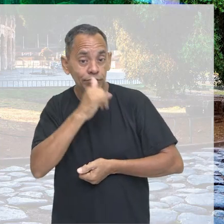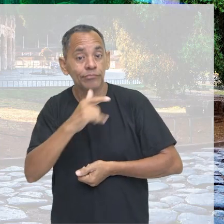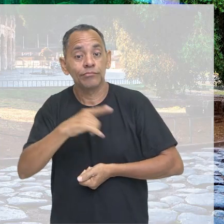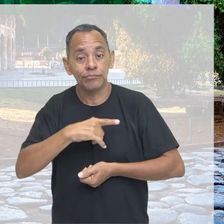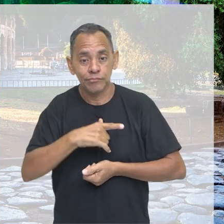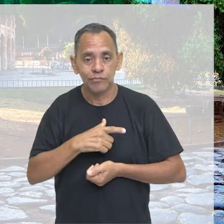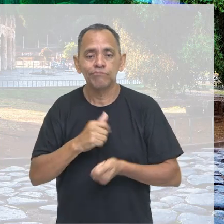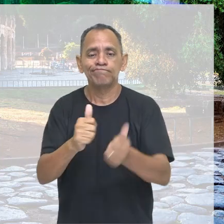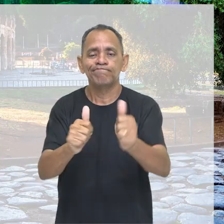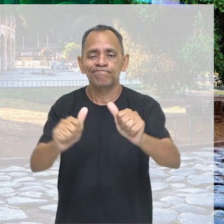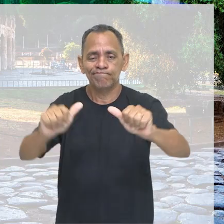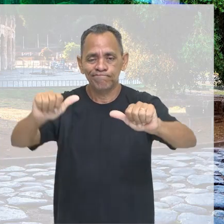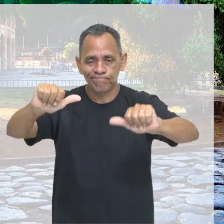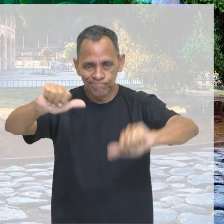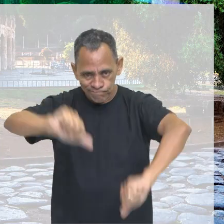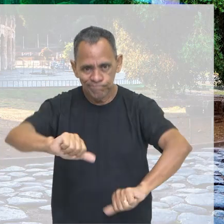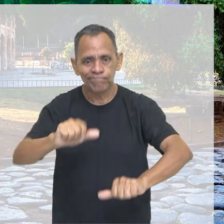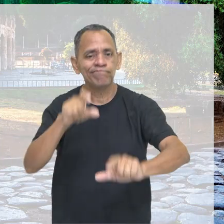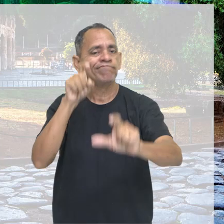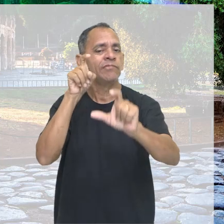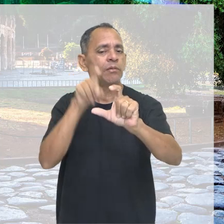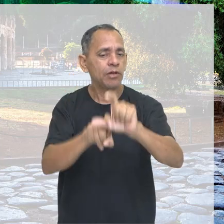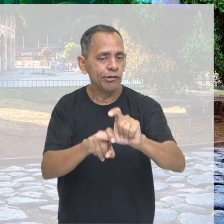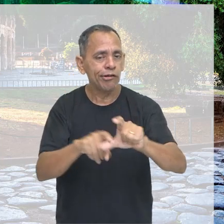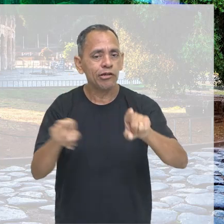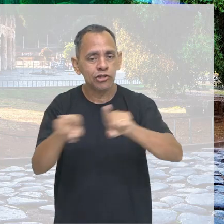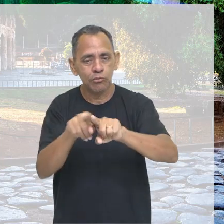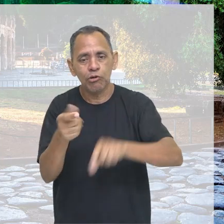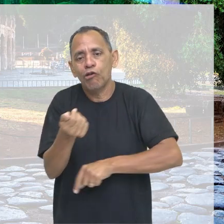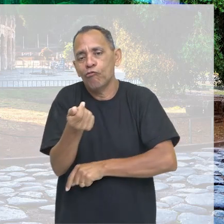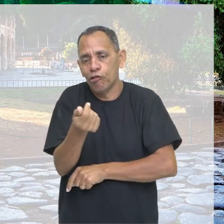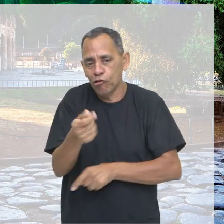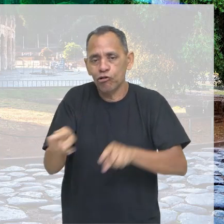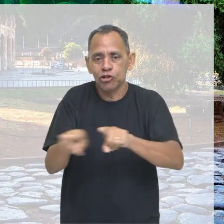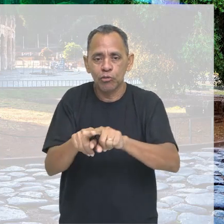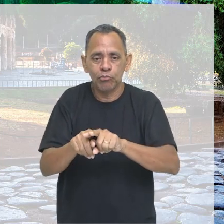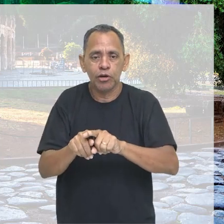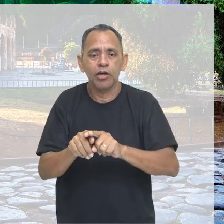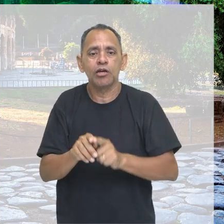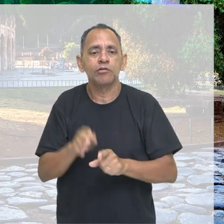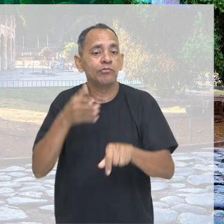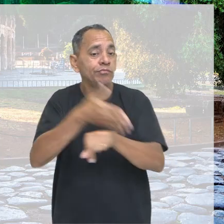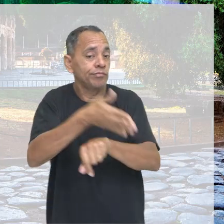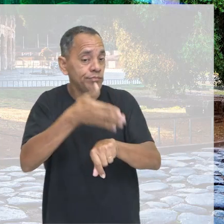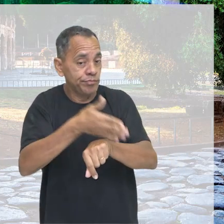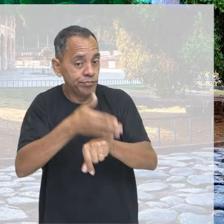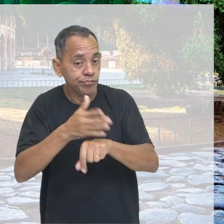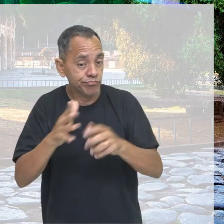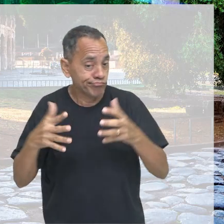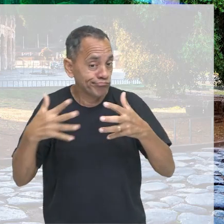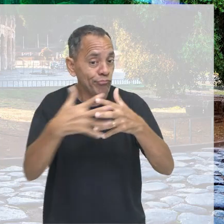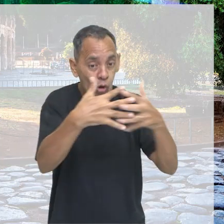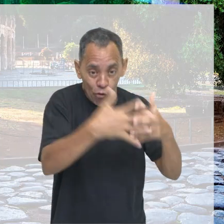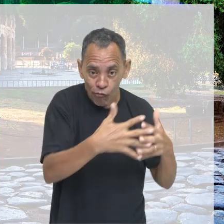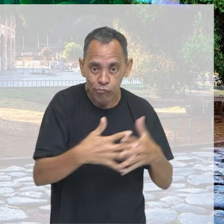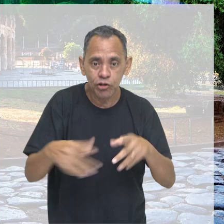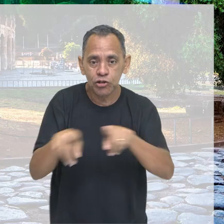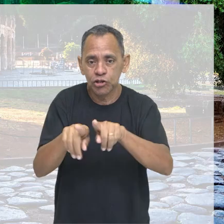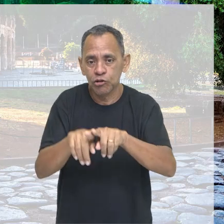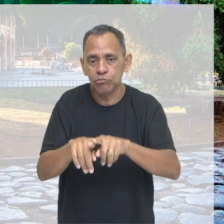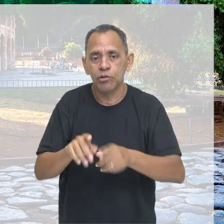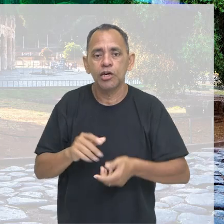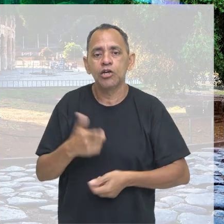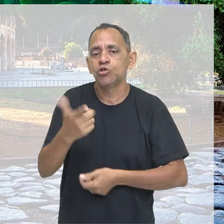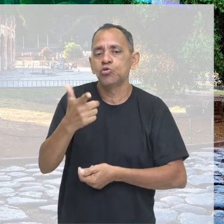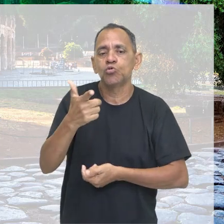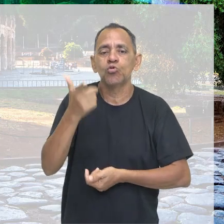vê desmoralizada por conta de ter entrado em um conflito e não ter ali conseguido êxito na entrada